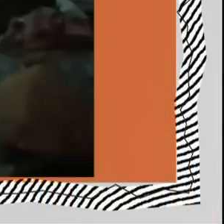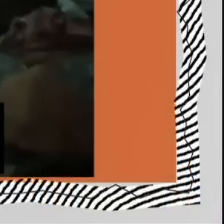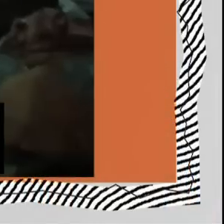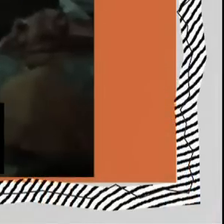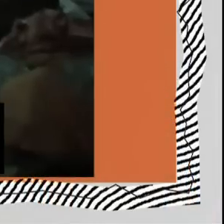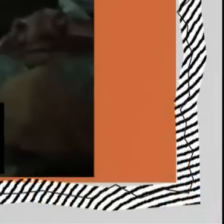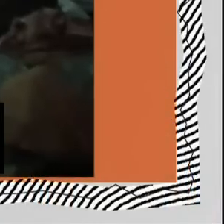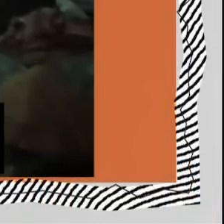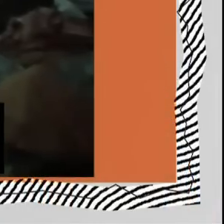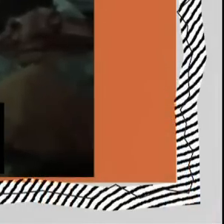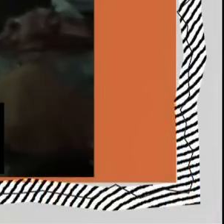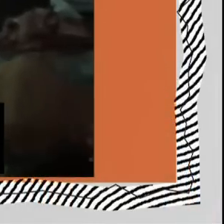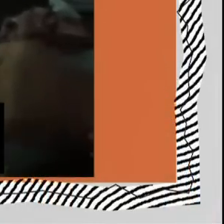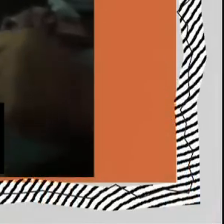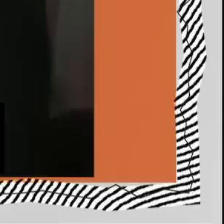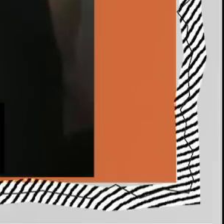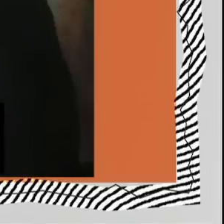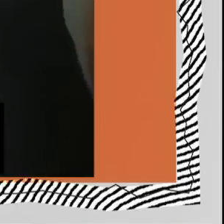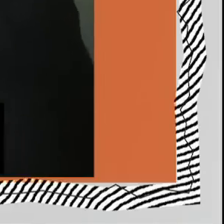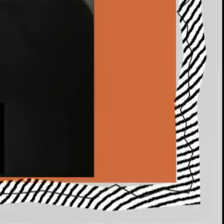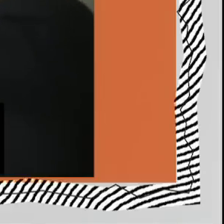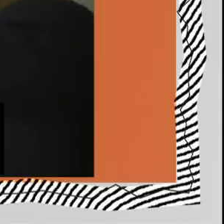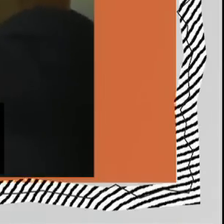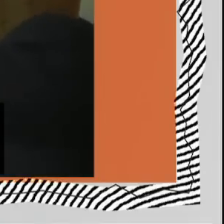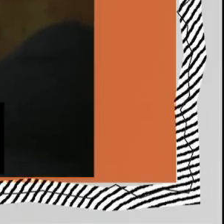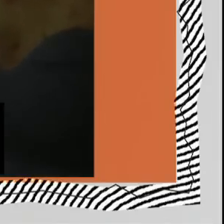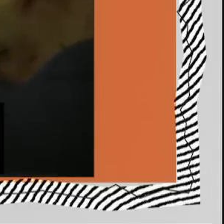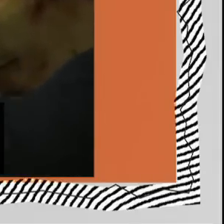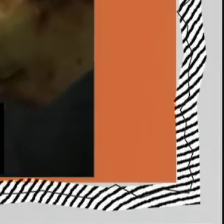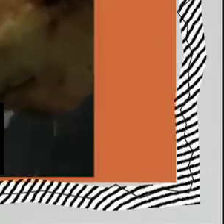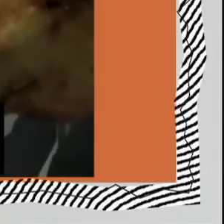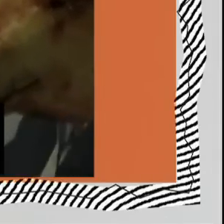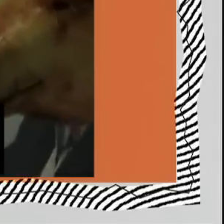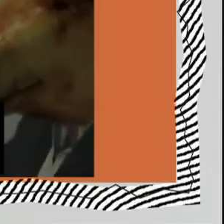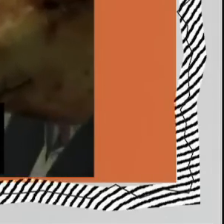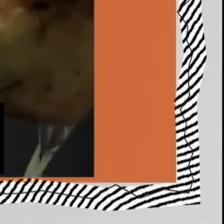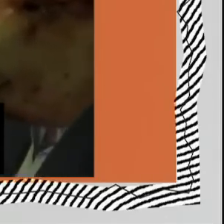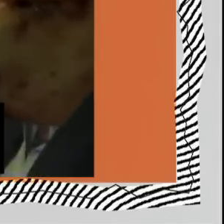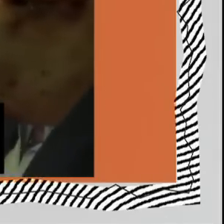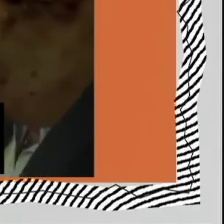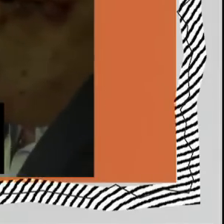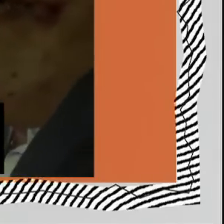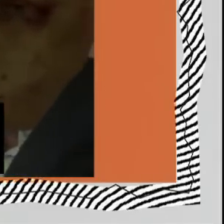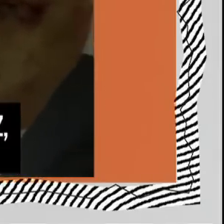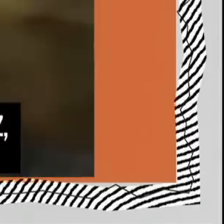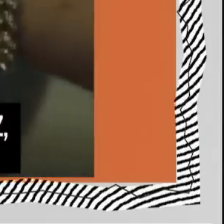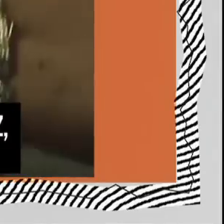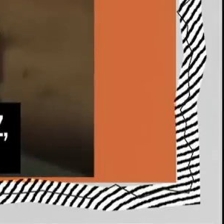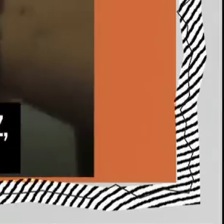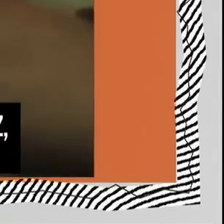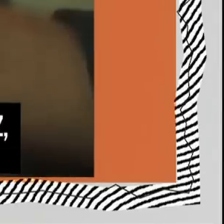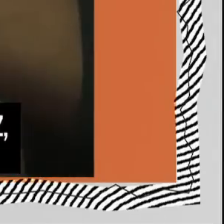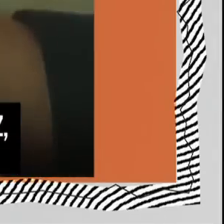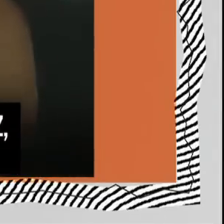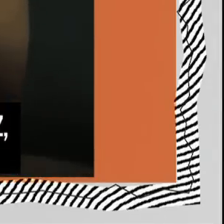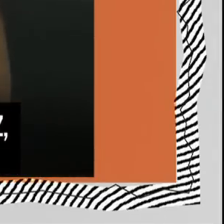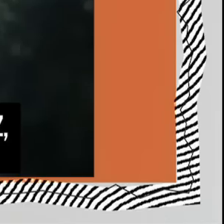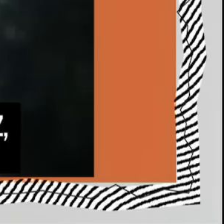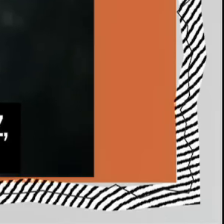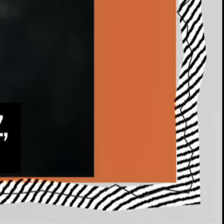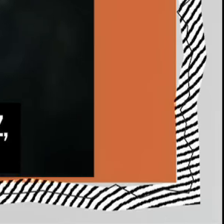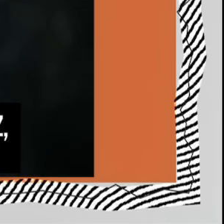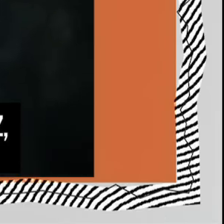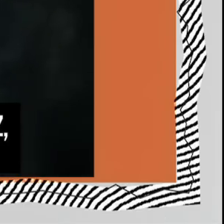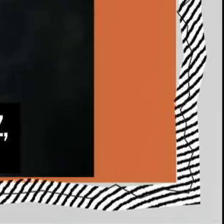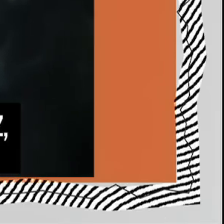motosserra. Eles não gostam da gente. E a cada 4 anos, bota a cara deslavada, querendo ser inocente. Com a mão suja de sangue. Todo mal